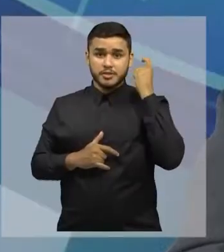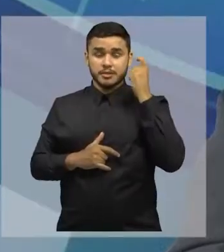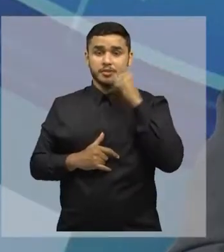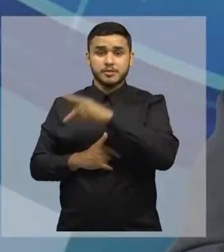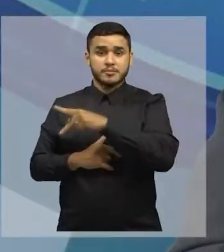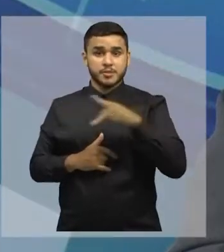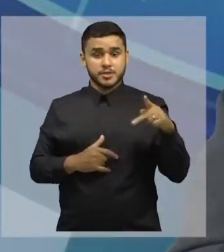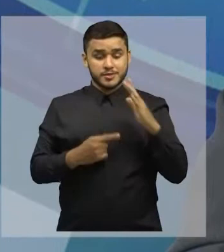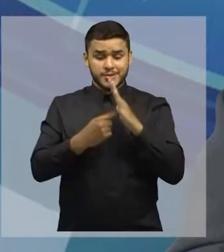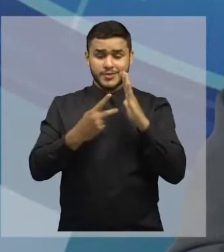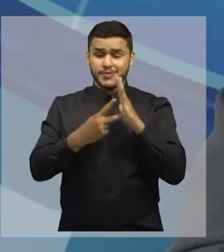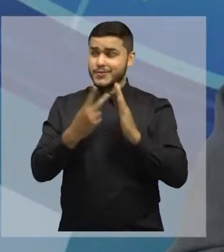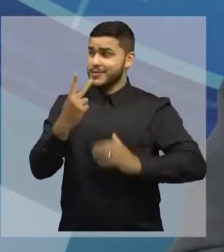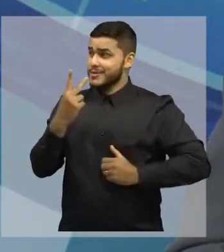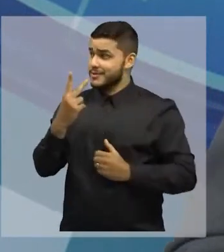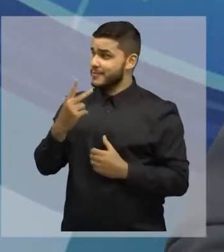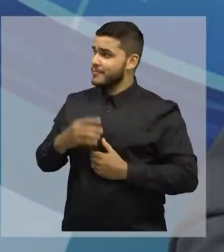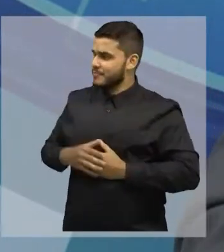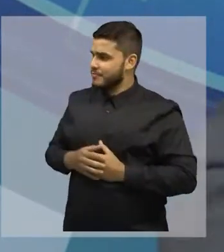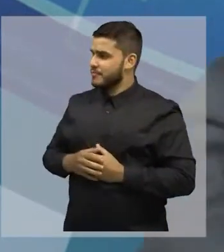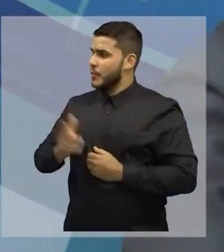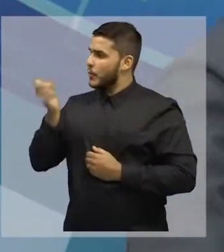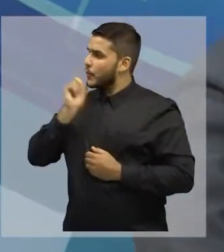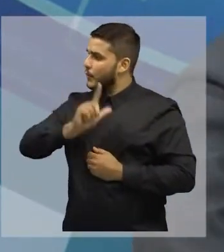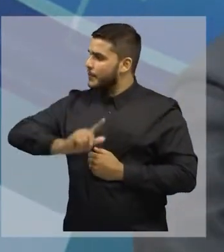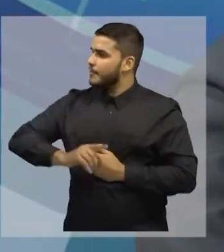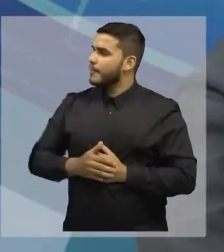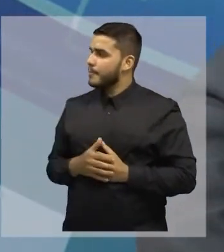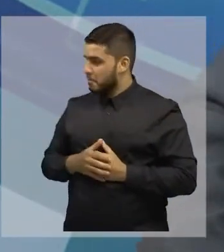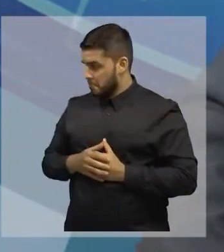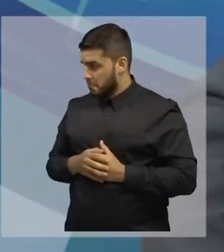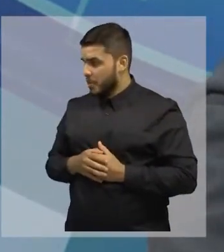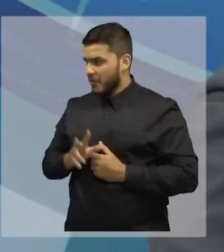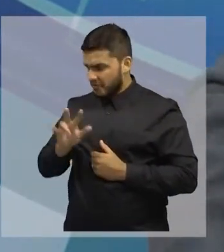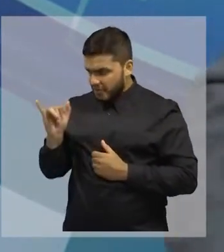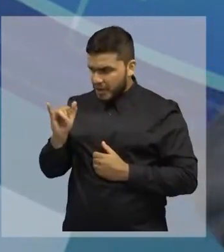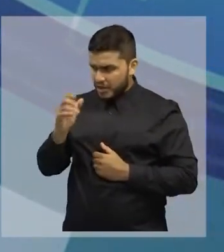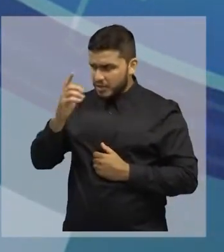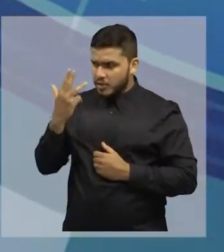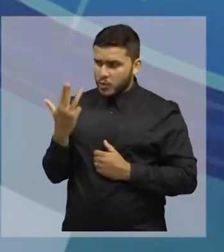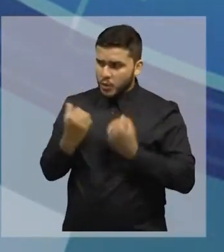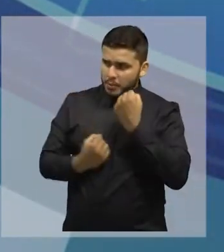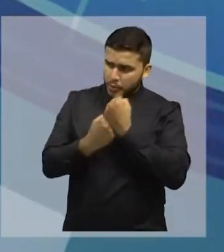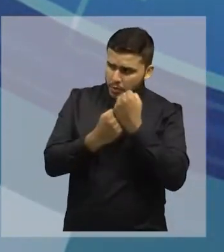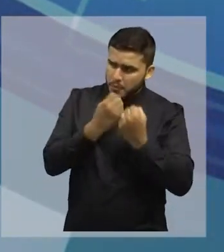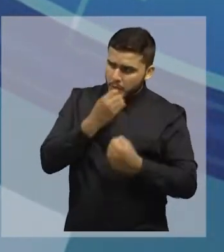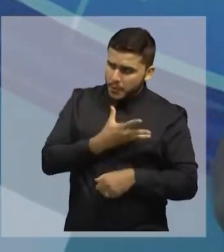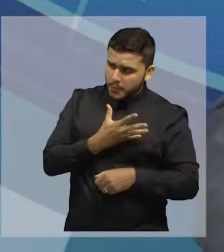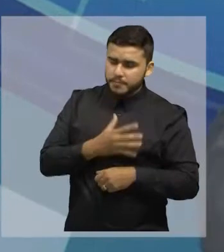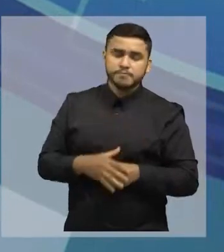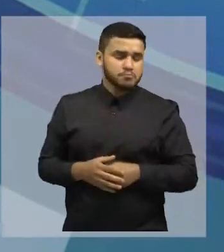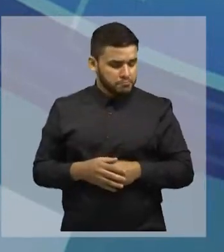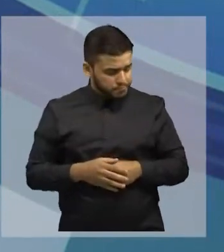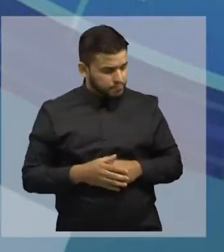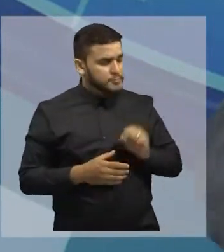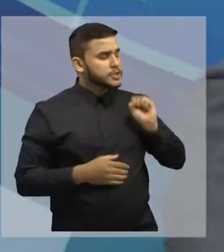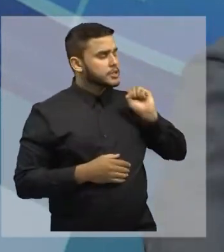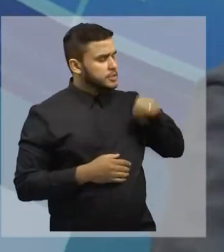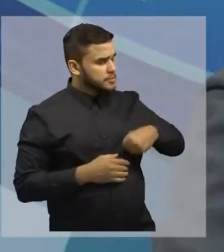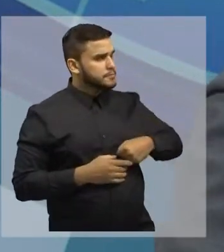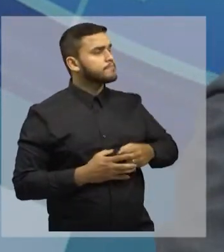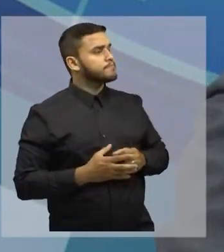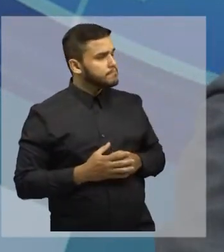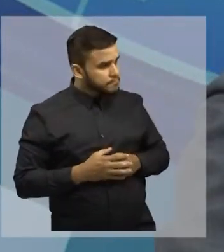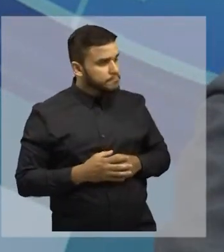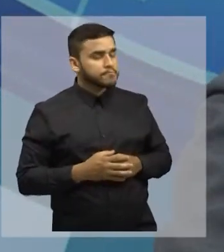terá influência positiva? Muito, muito, né? Eu vou já consolidando pelos números, mas depois voltar para uma